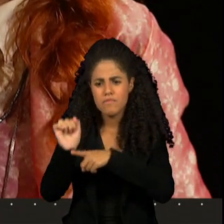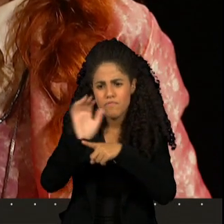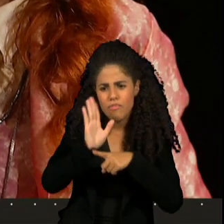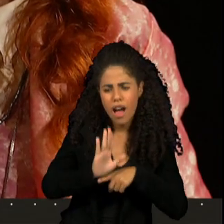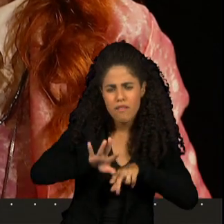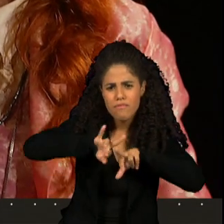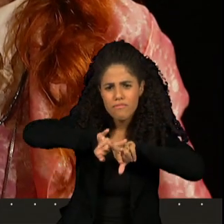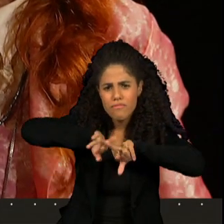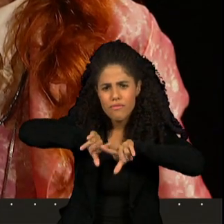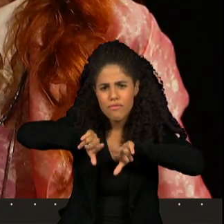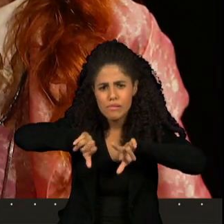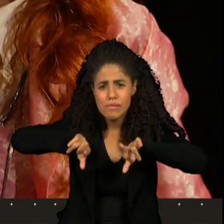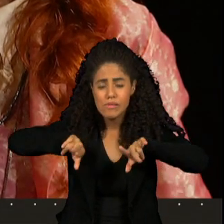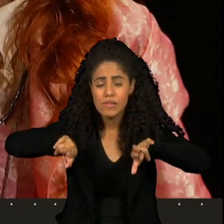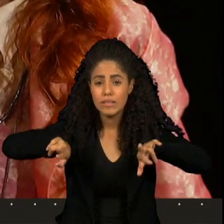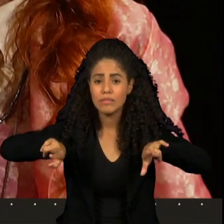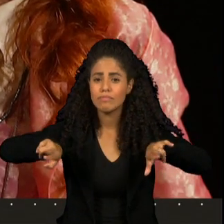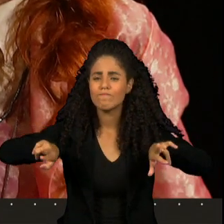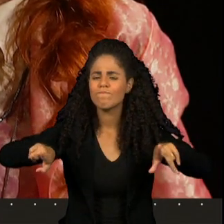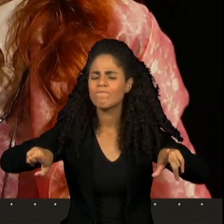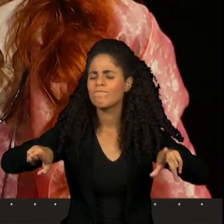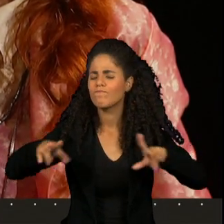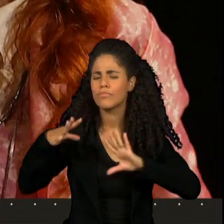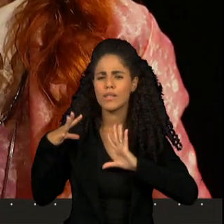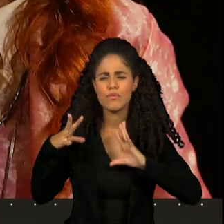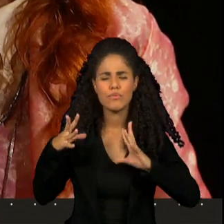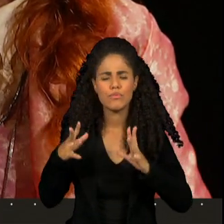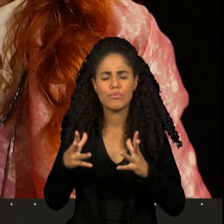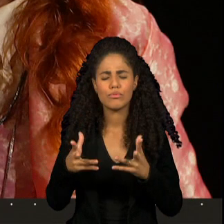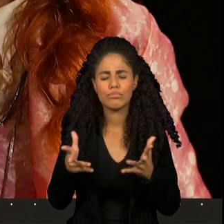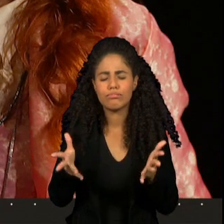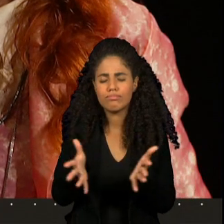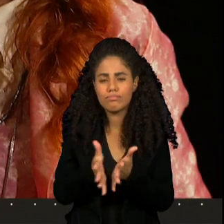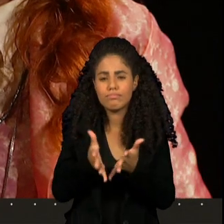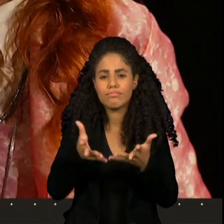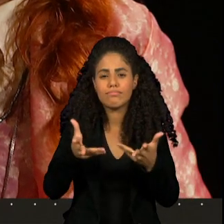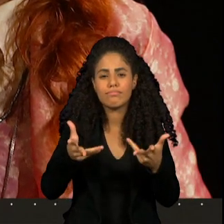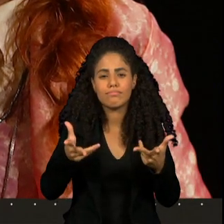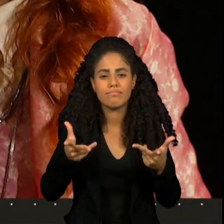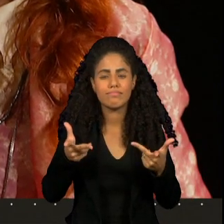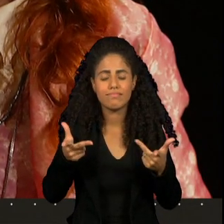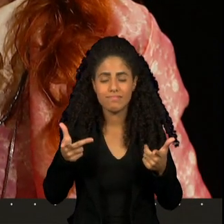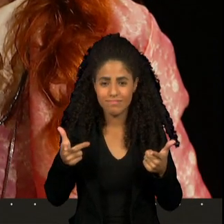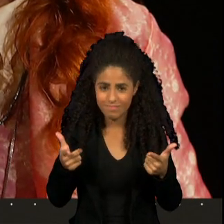expressivos, de uma emoção e sensibilidade rara.